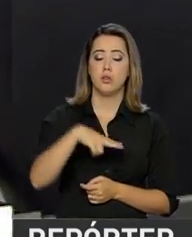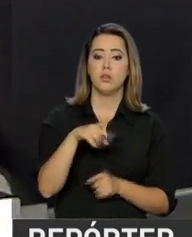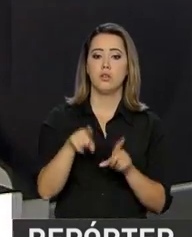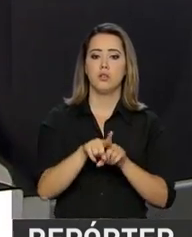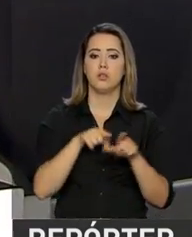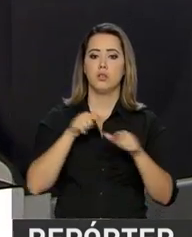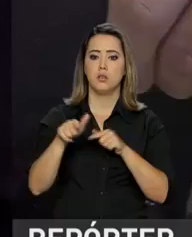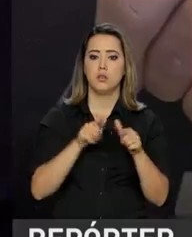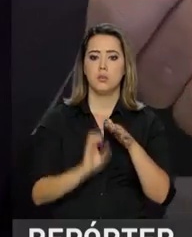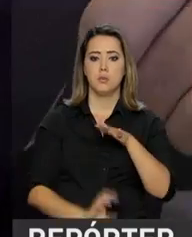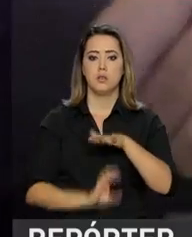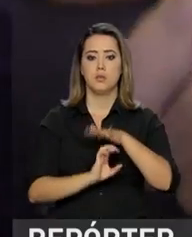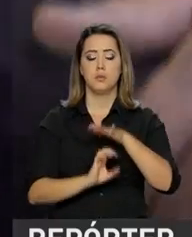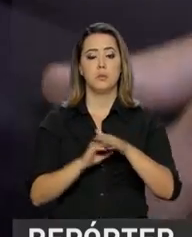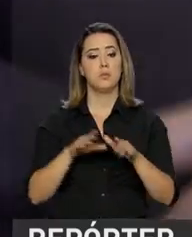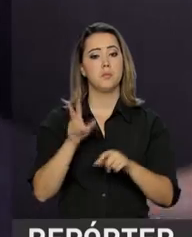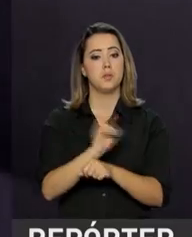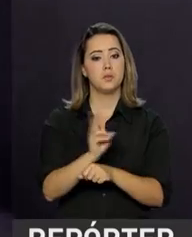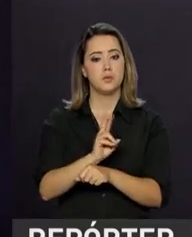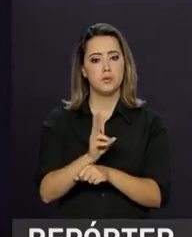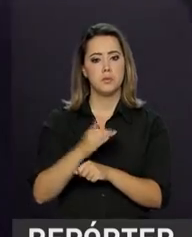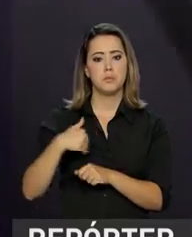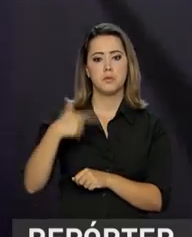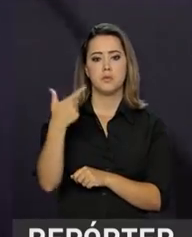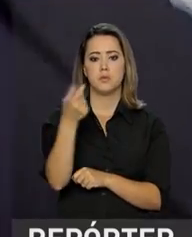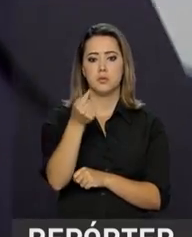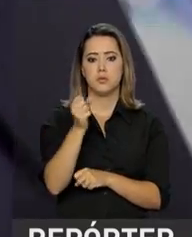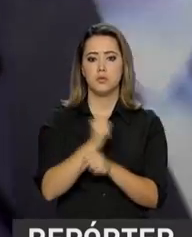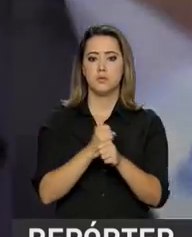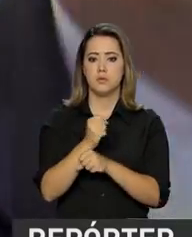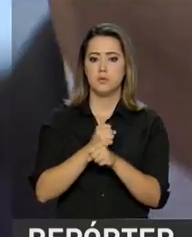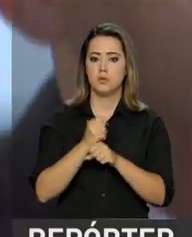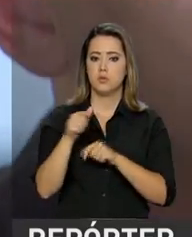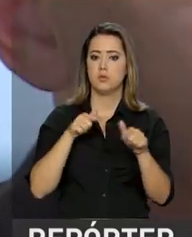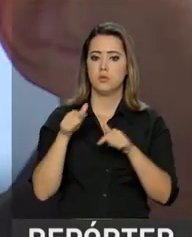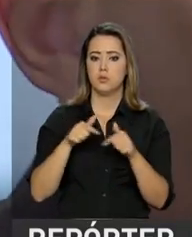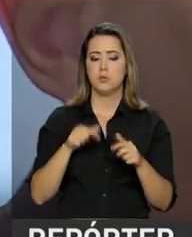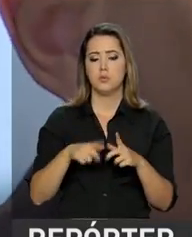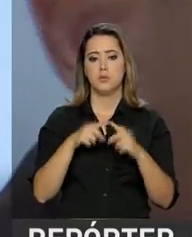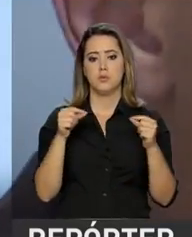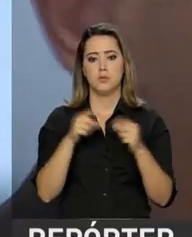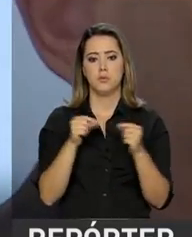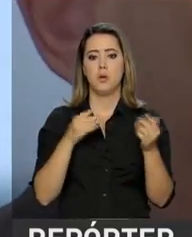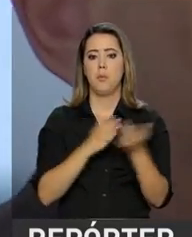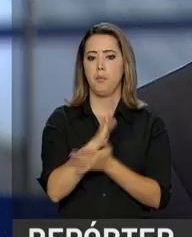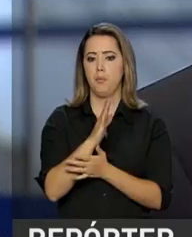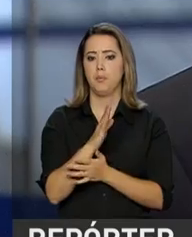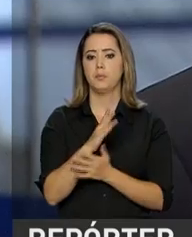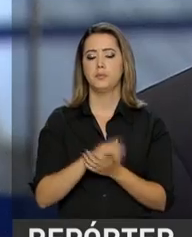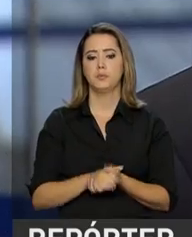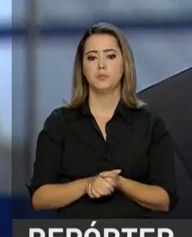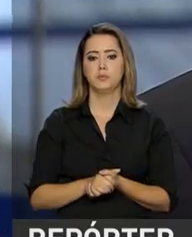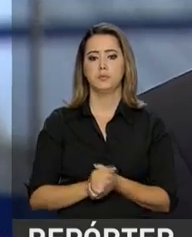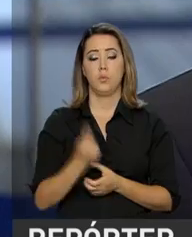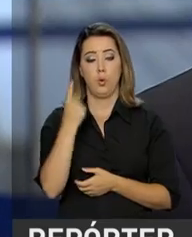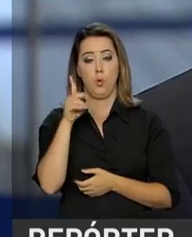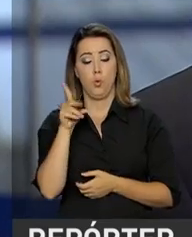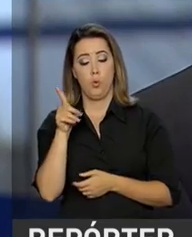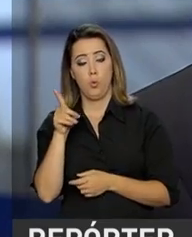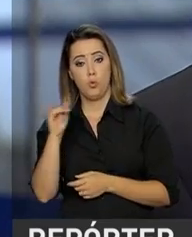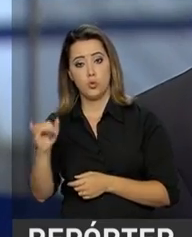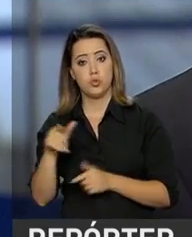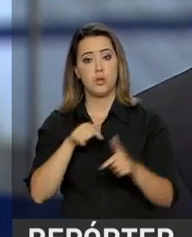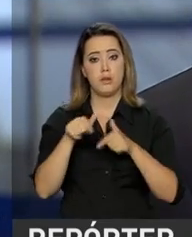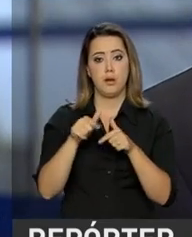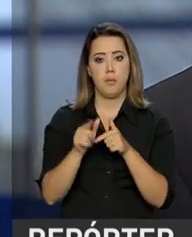trabalha numa empresa de segurança com mais de 20 anos no mercado de Brasília aprova o modelo um dia eu tô de plantão outro